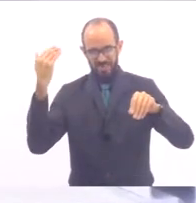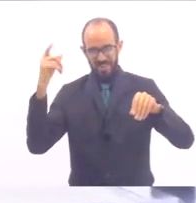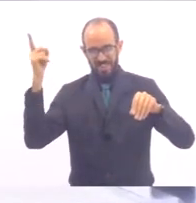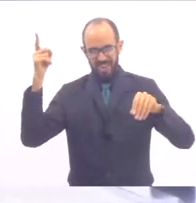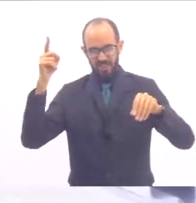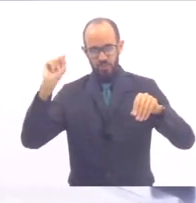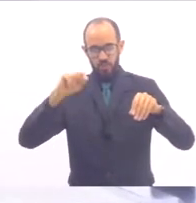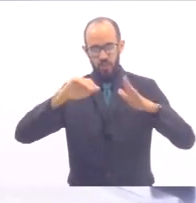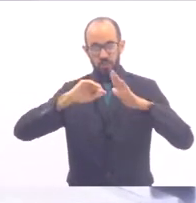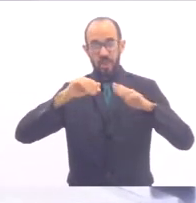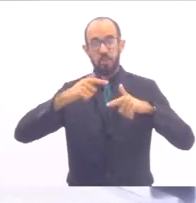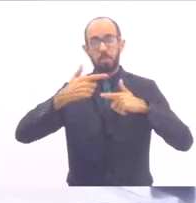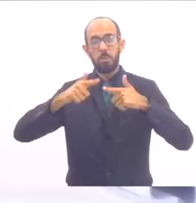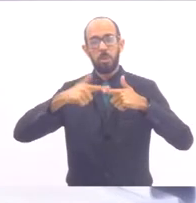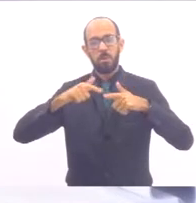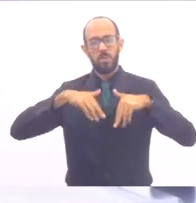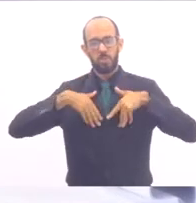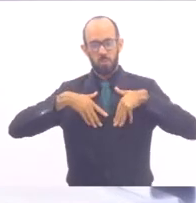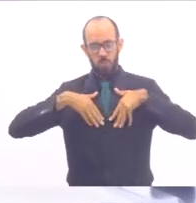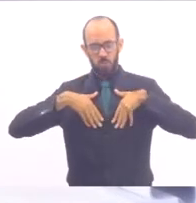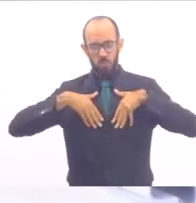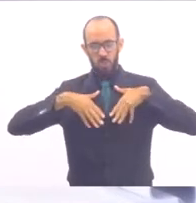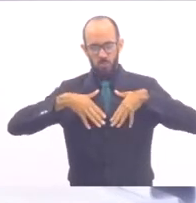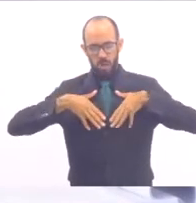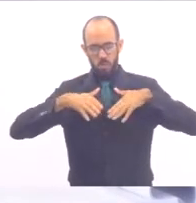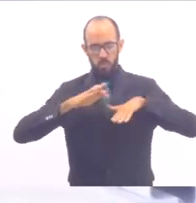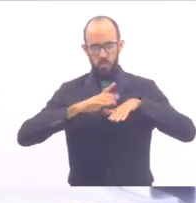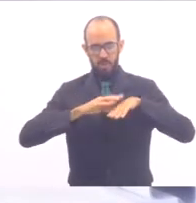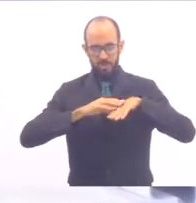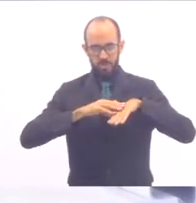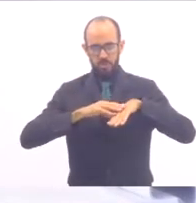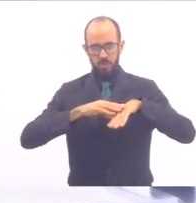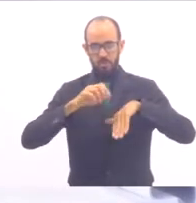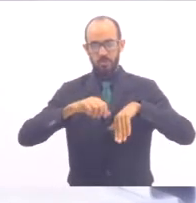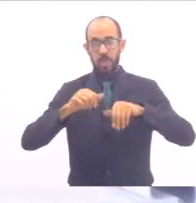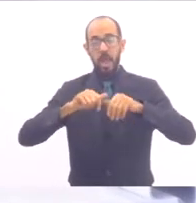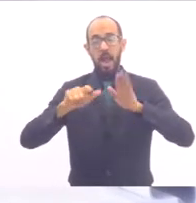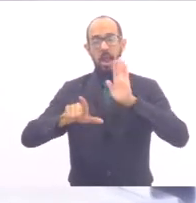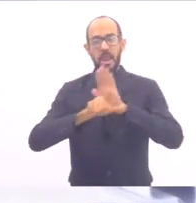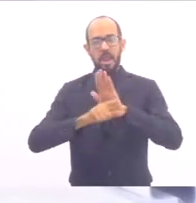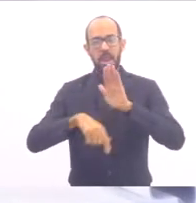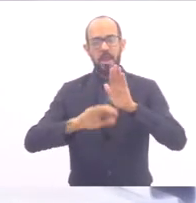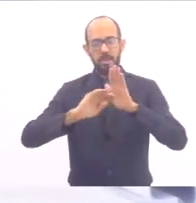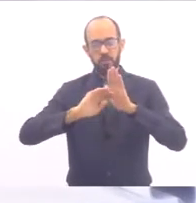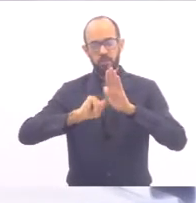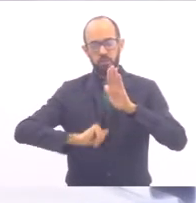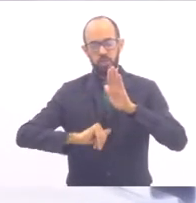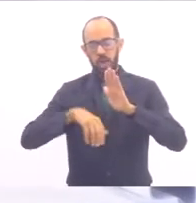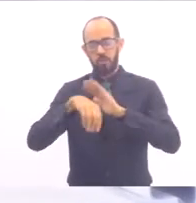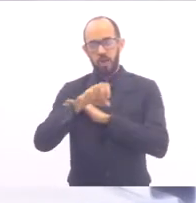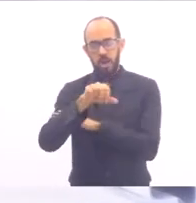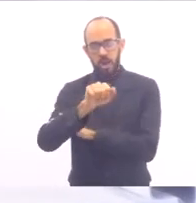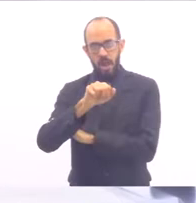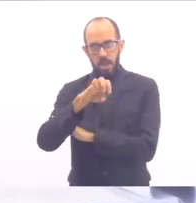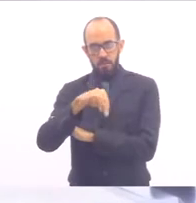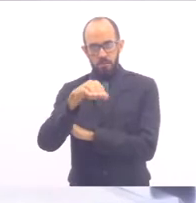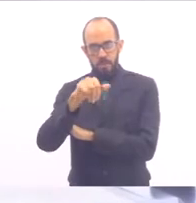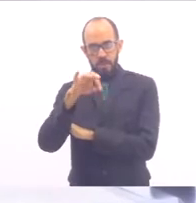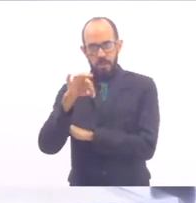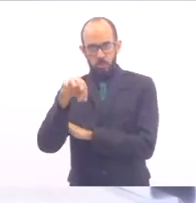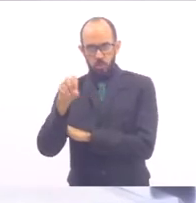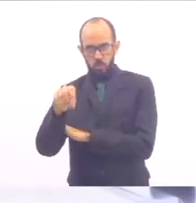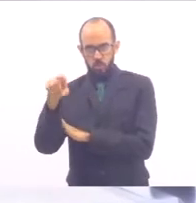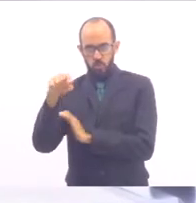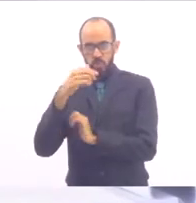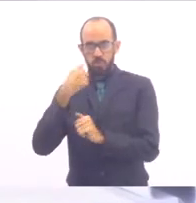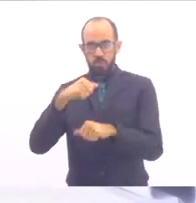para ser cumprida. A lei do amianto, que baniu o amianto, começou a ser cumprida. A gente teve que ir para o Supremo. Ganhamos